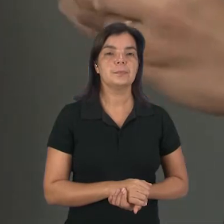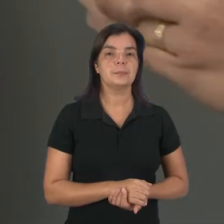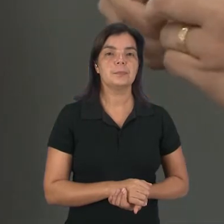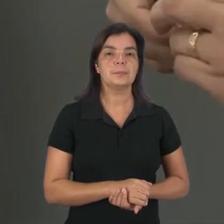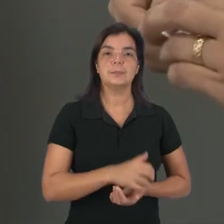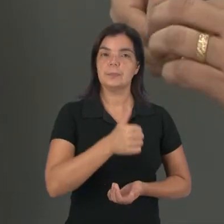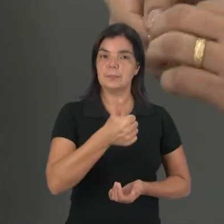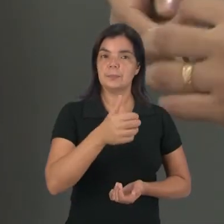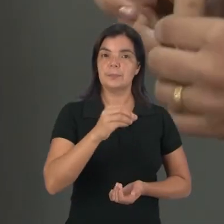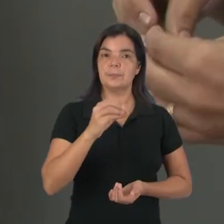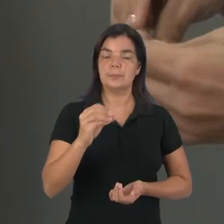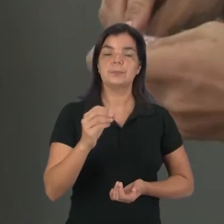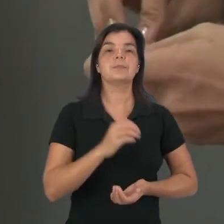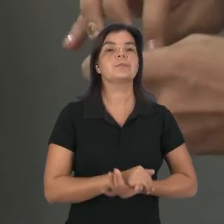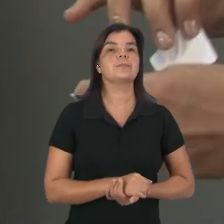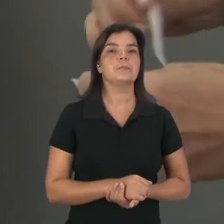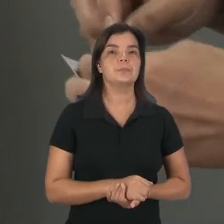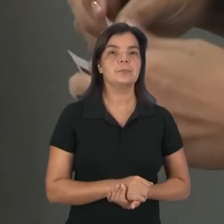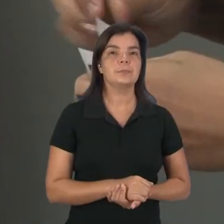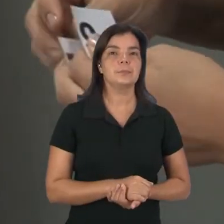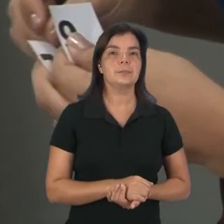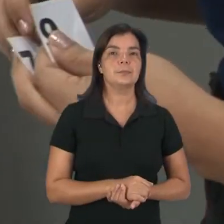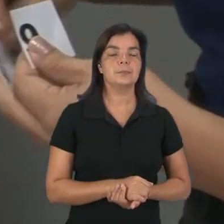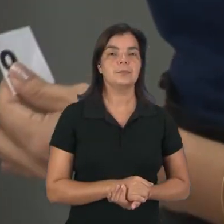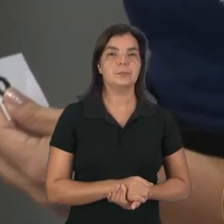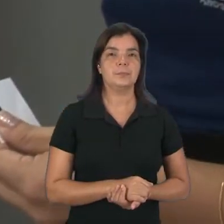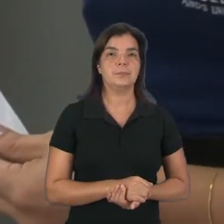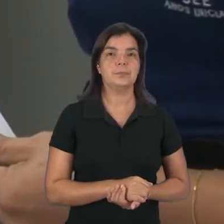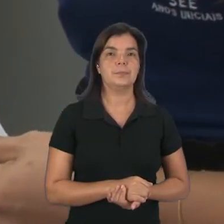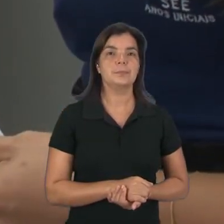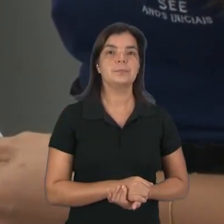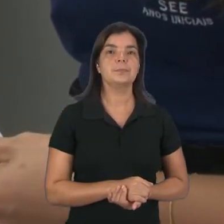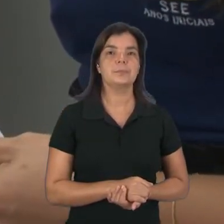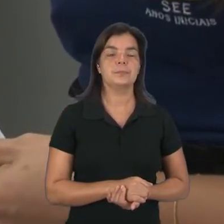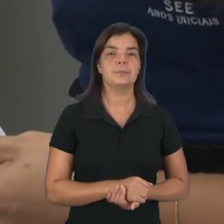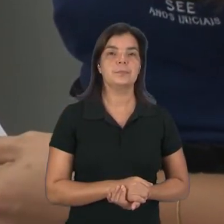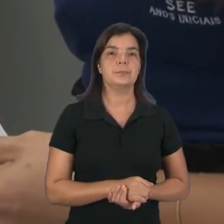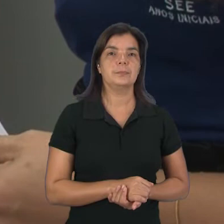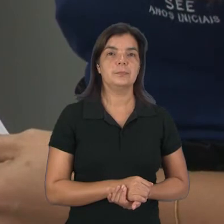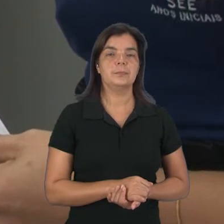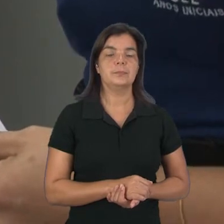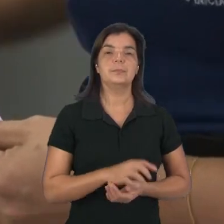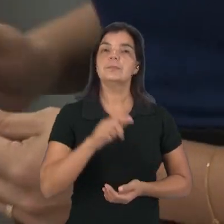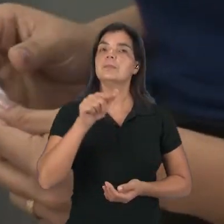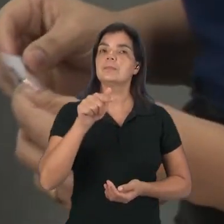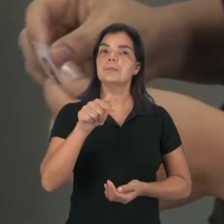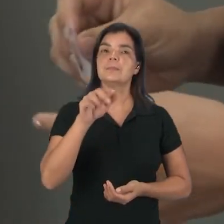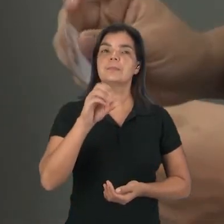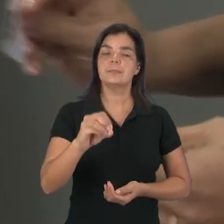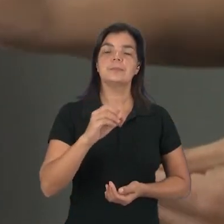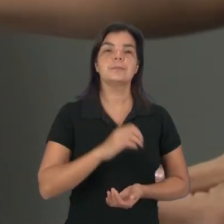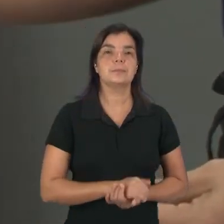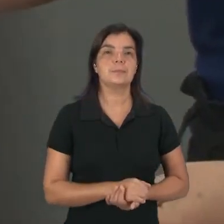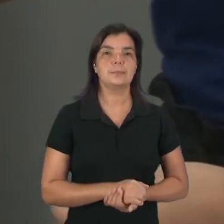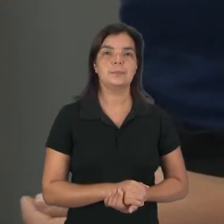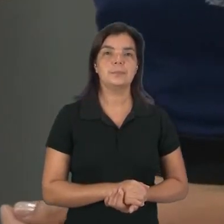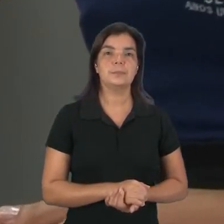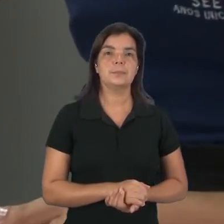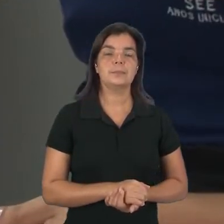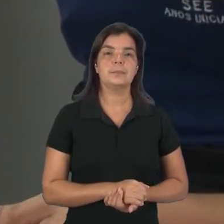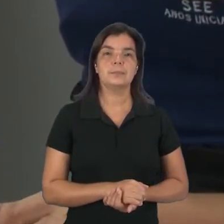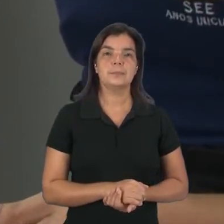do 100, eu preciso do 70 e eu